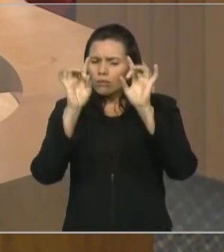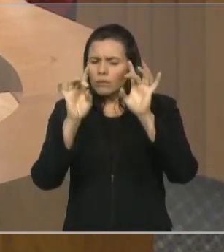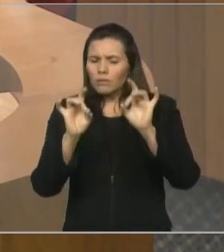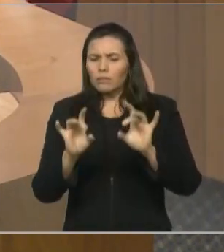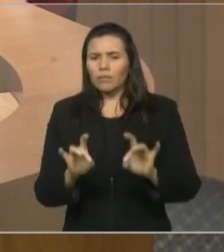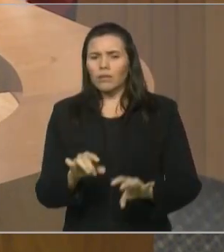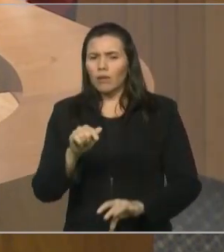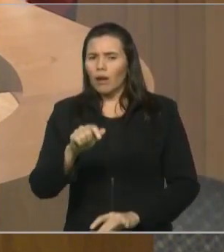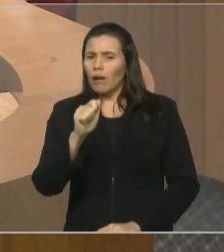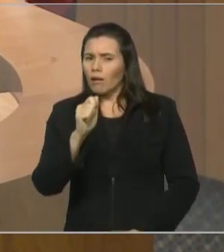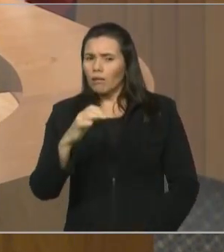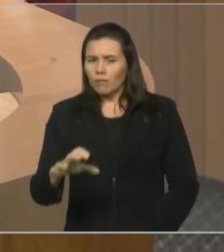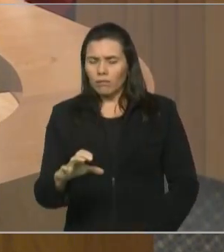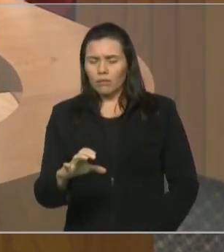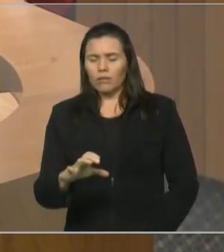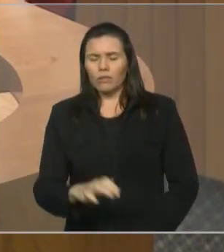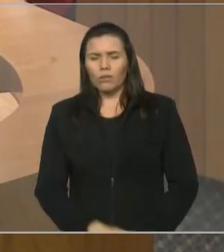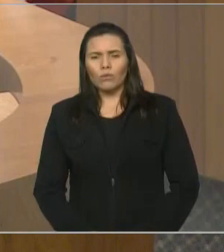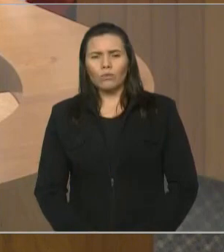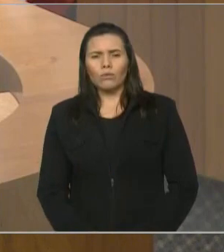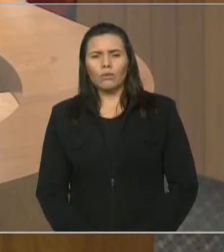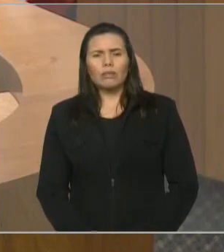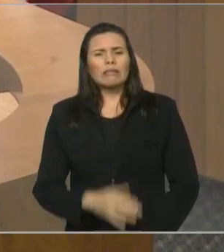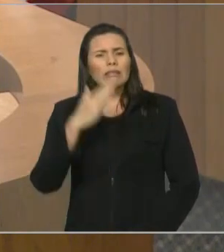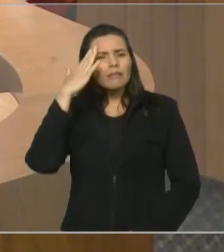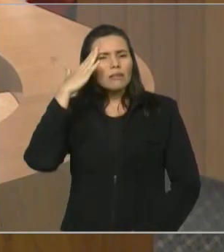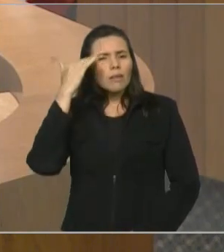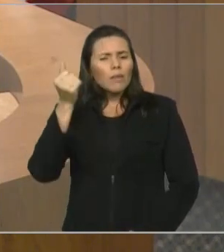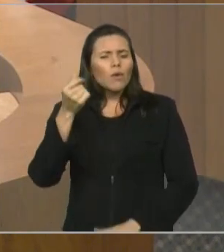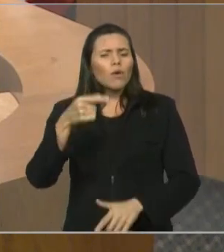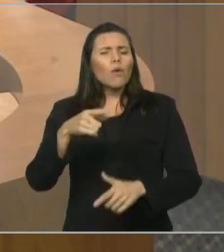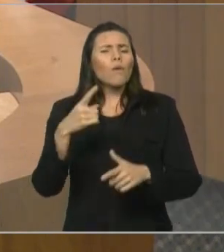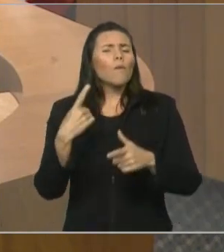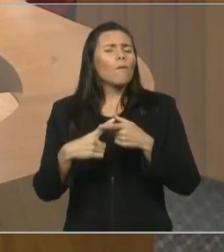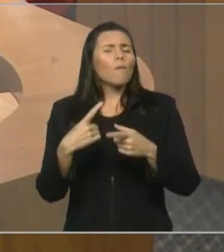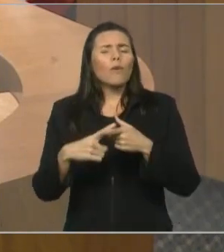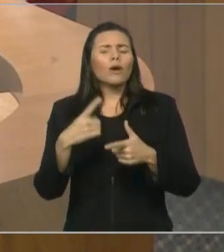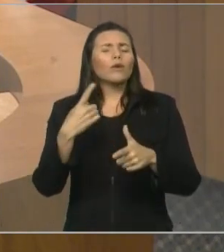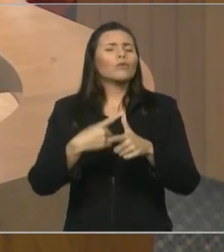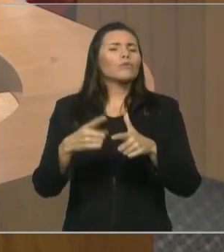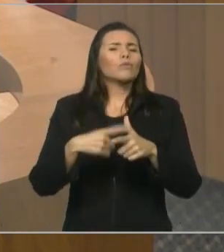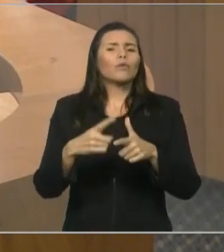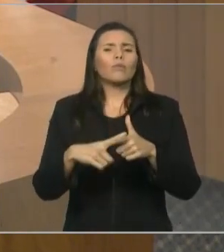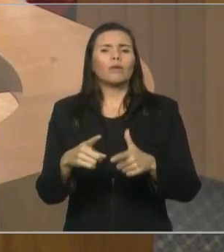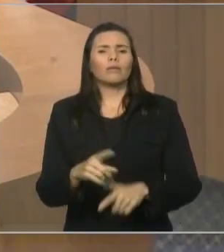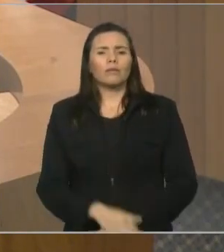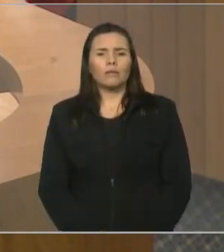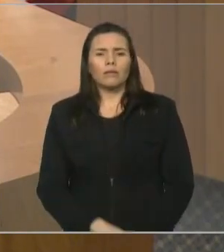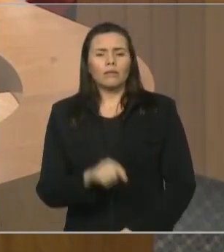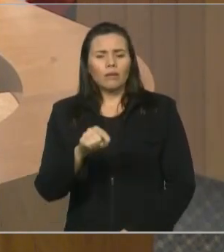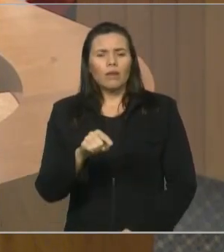motivos que levam os servidores a deflagrarem a greve.